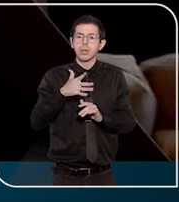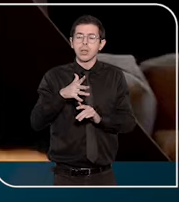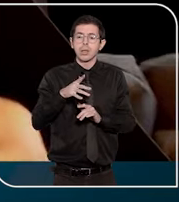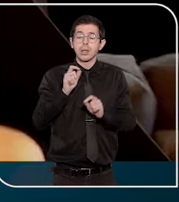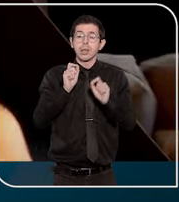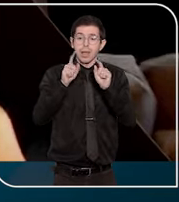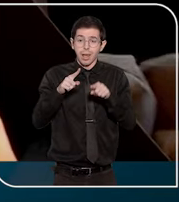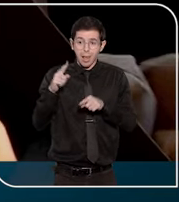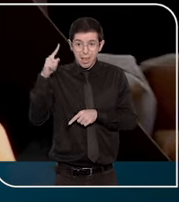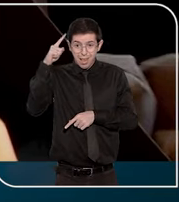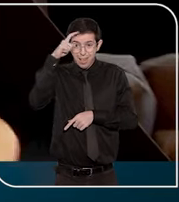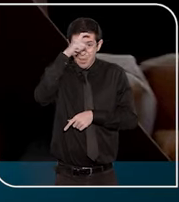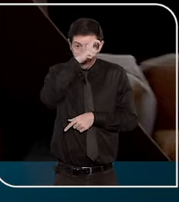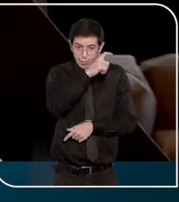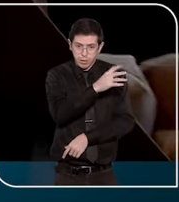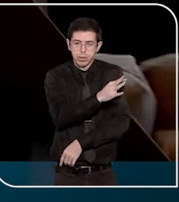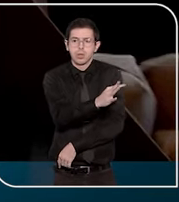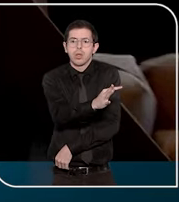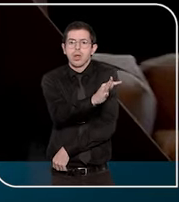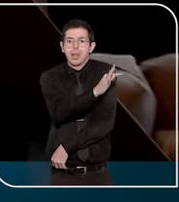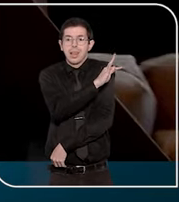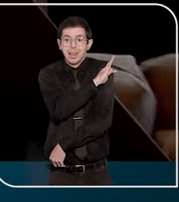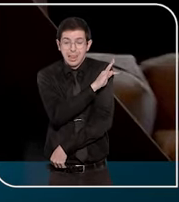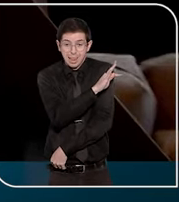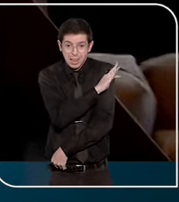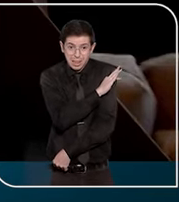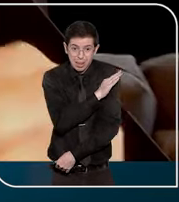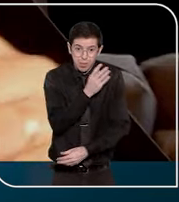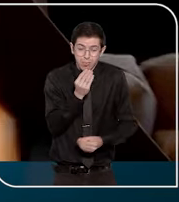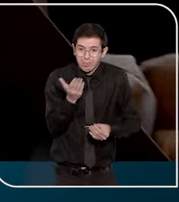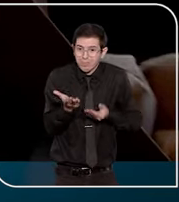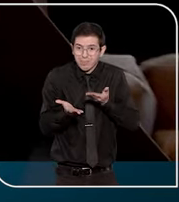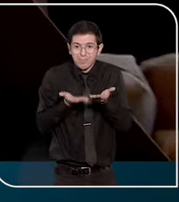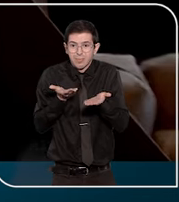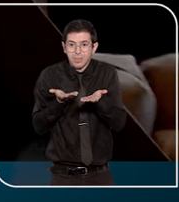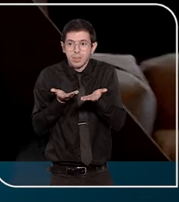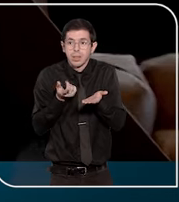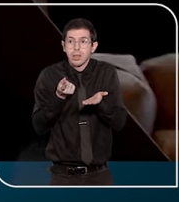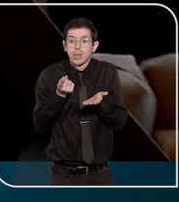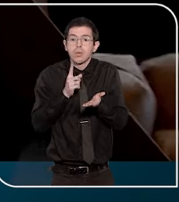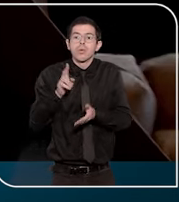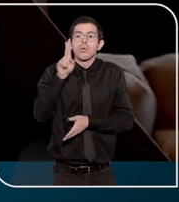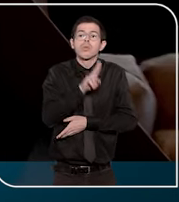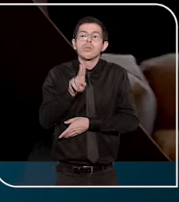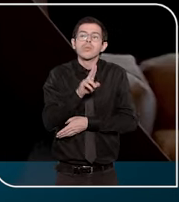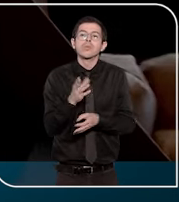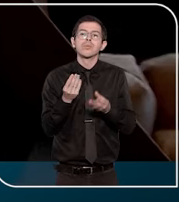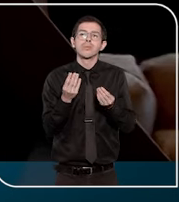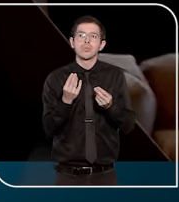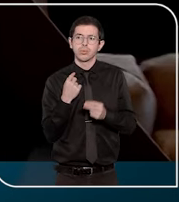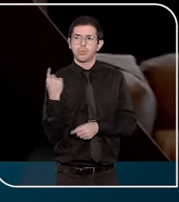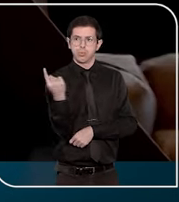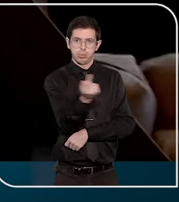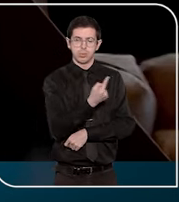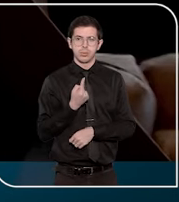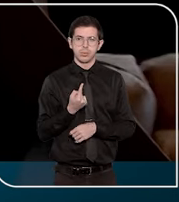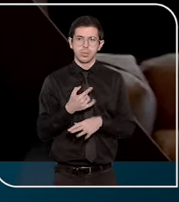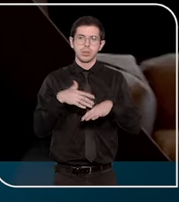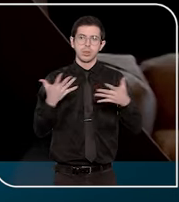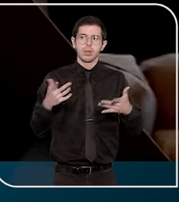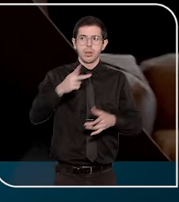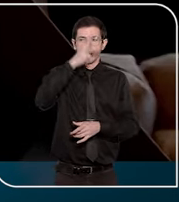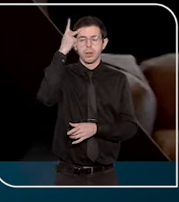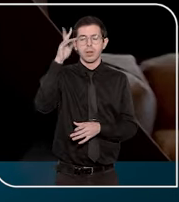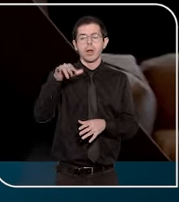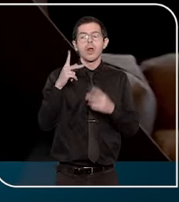difícil, tecnicamente delicada, não é muito usada por todos nós. Então, pessoal, é muito